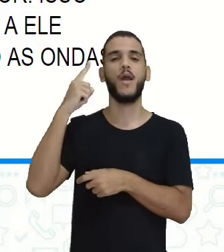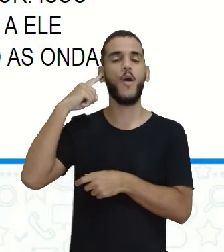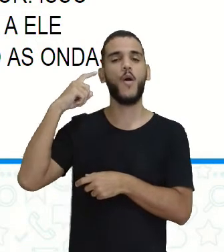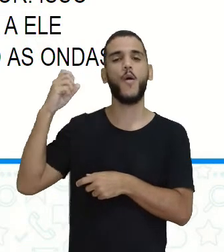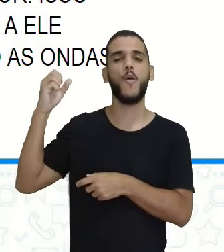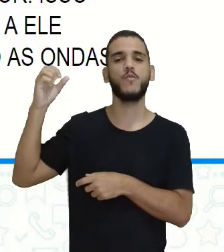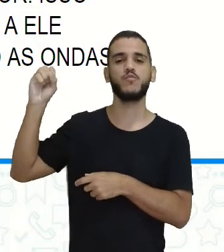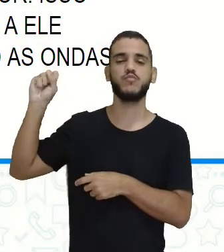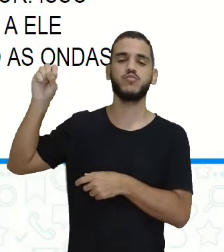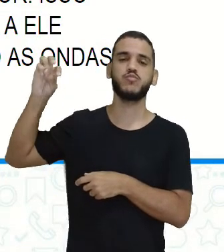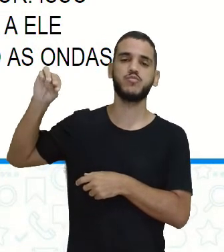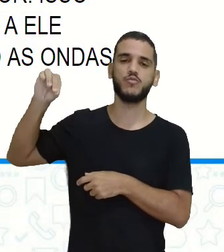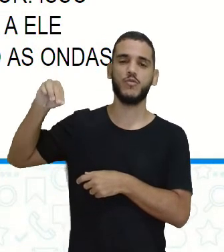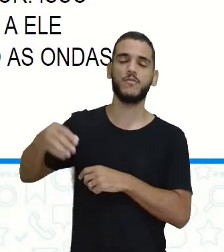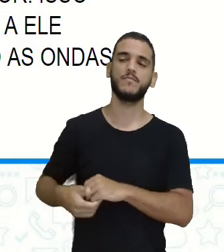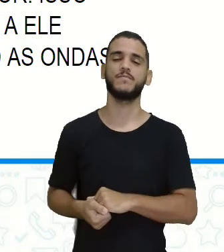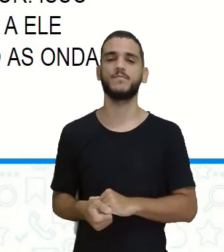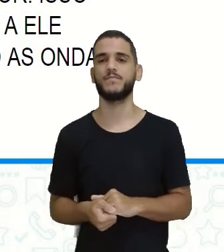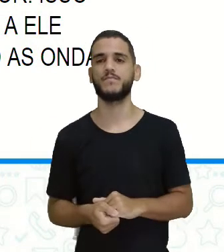tá certo?